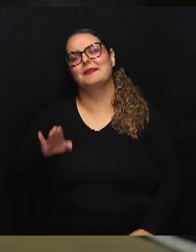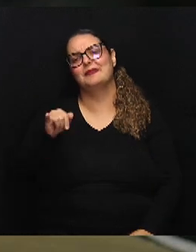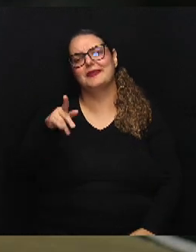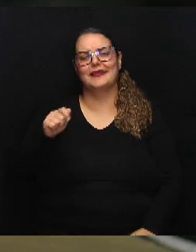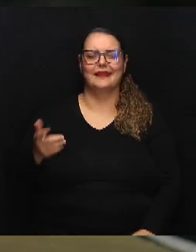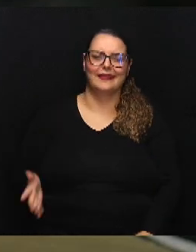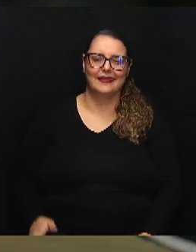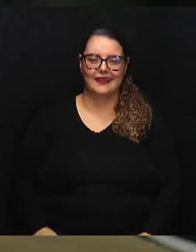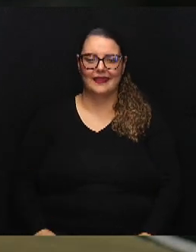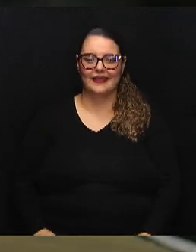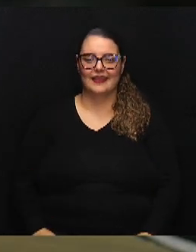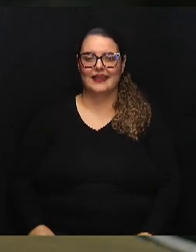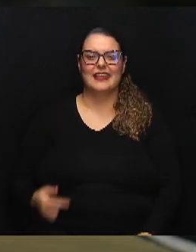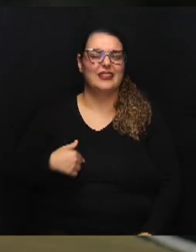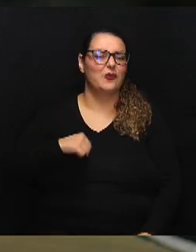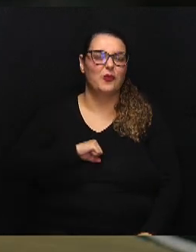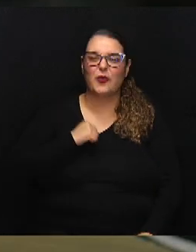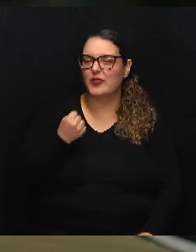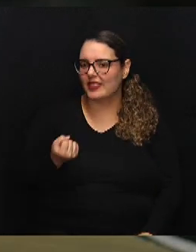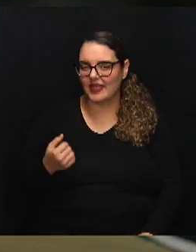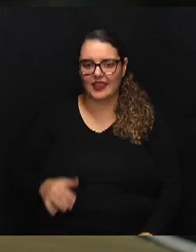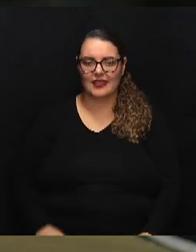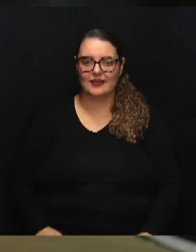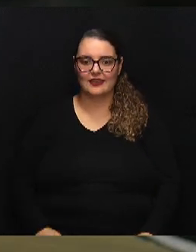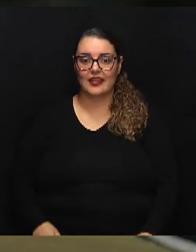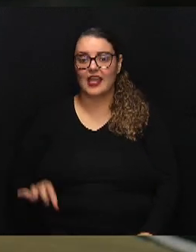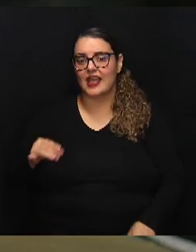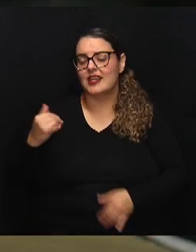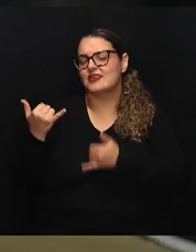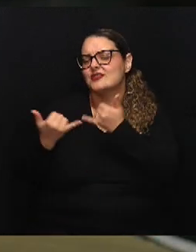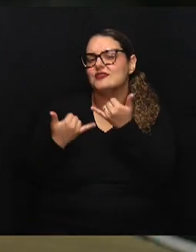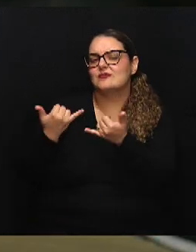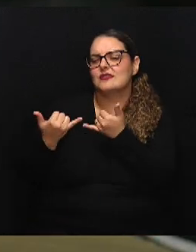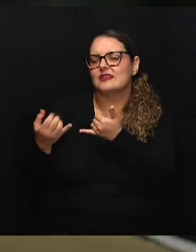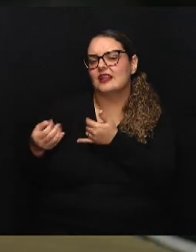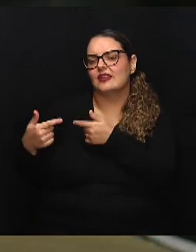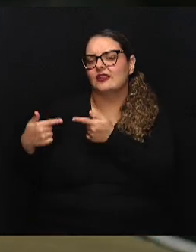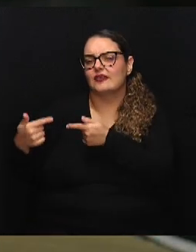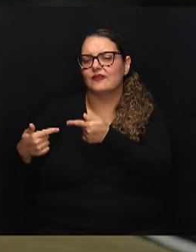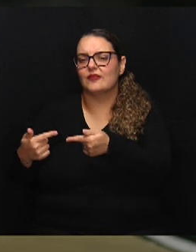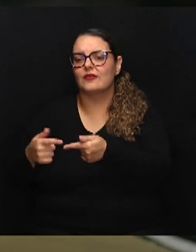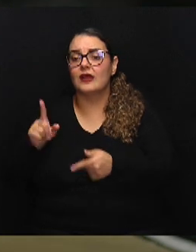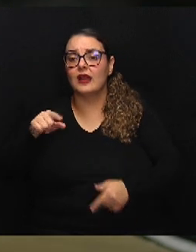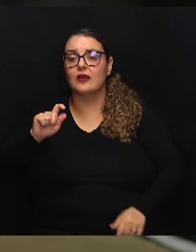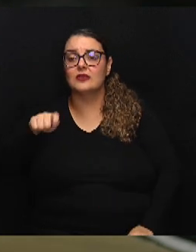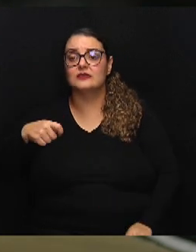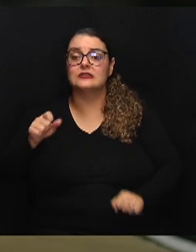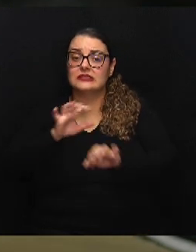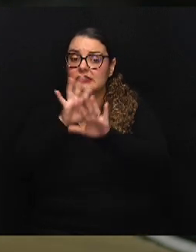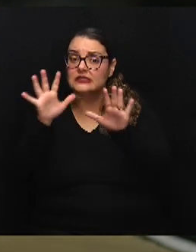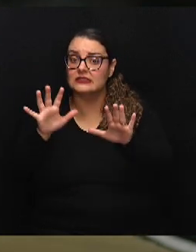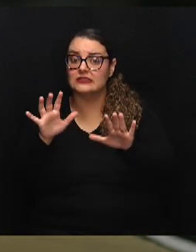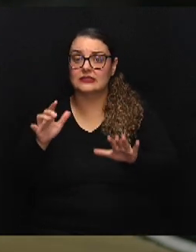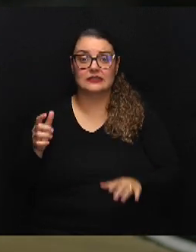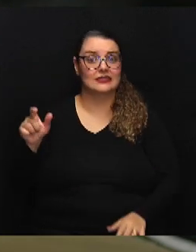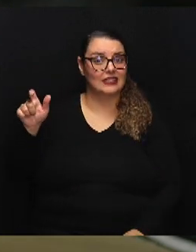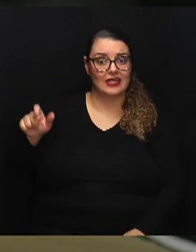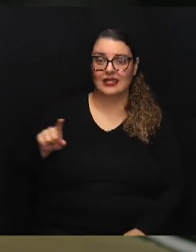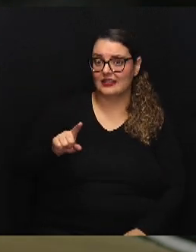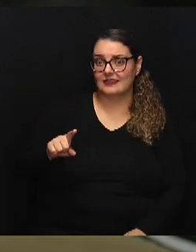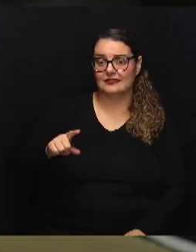vida. Ele me chama de contatinho e eu odeio. É só uma brincadeira da nova geração? ou é um sinal claro de que ele não me leva a